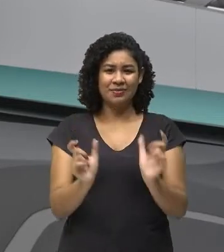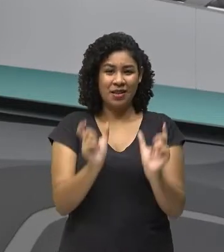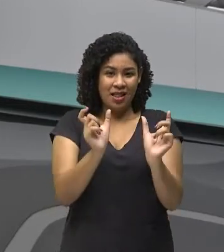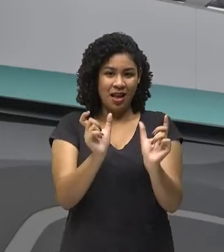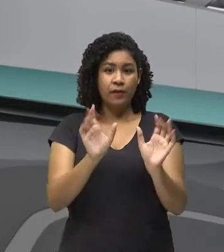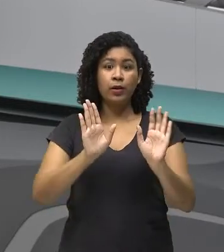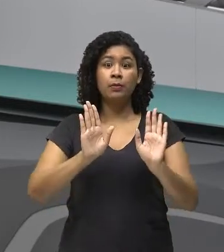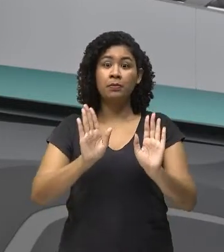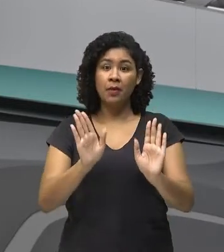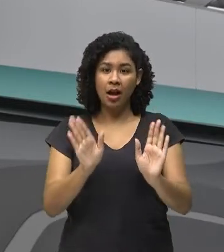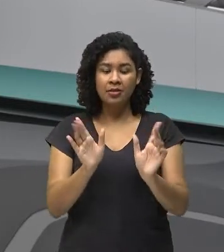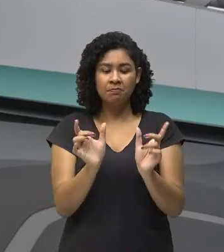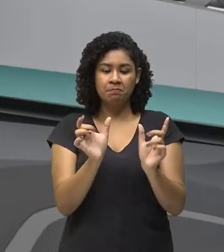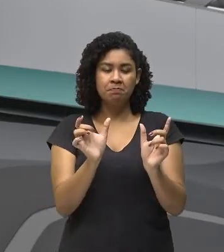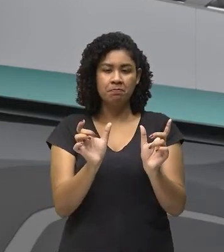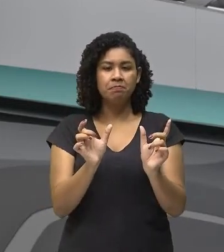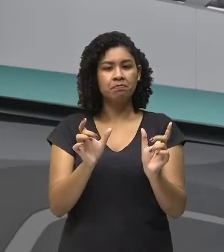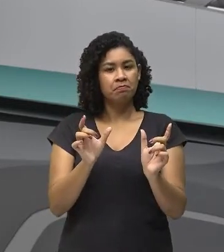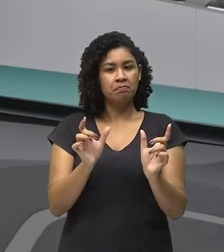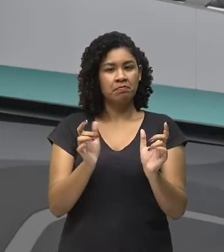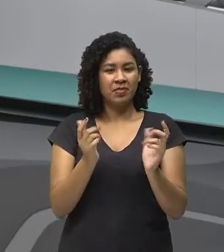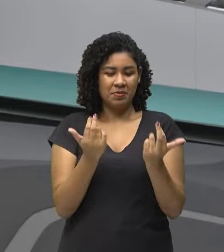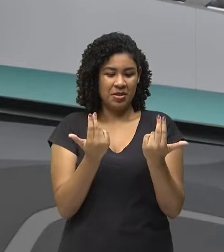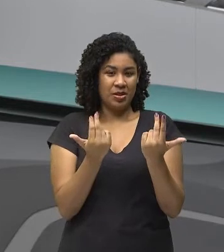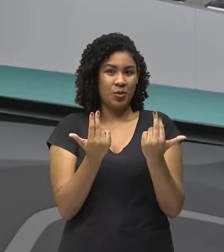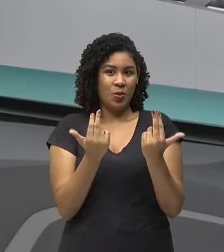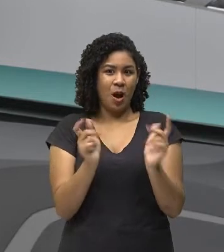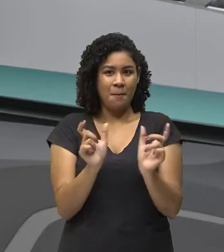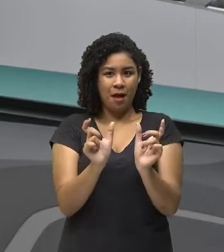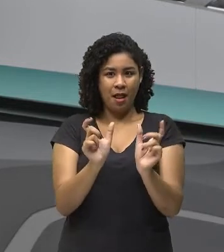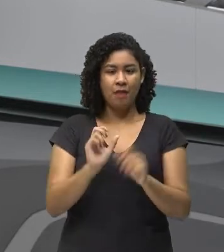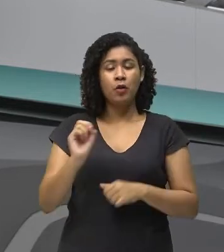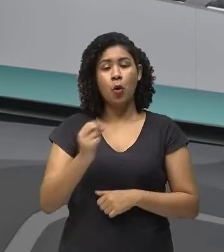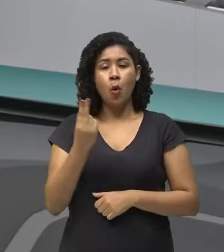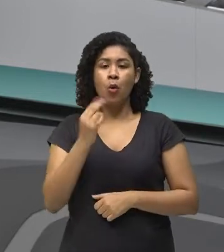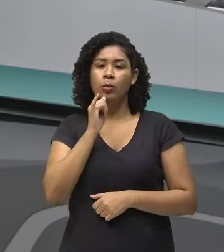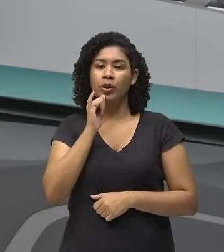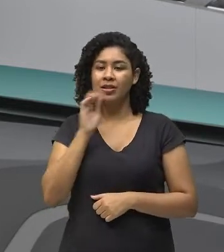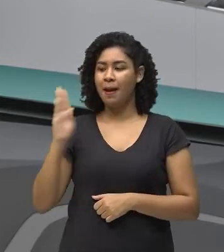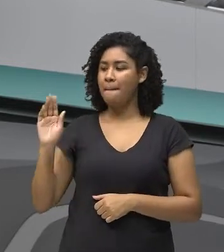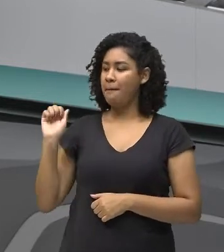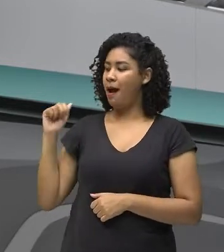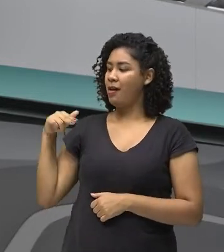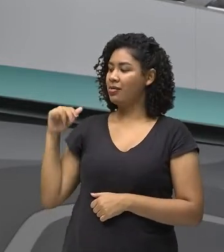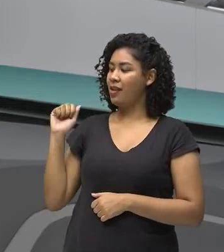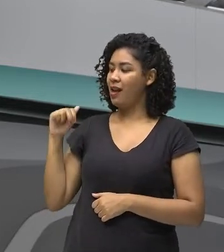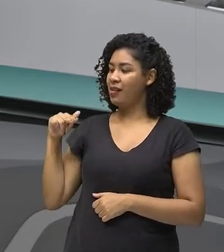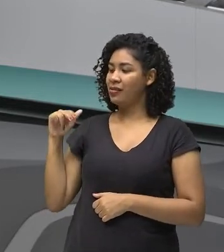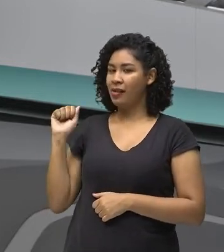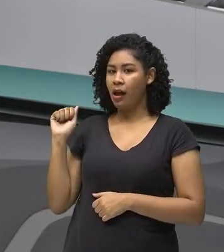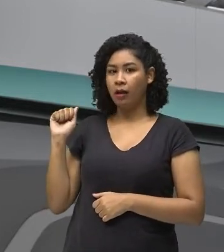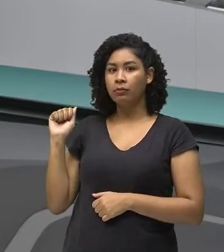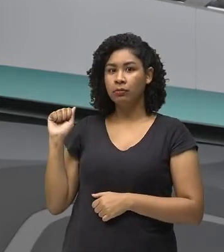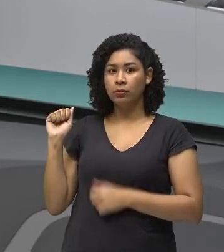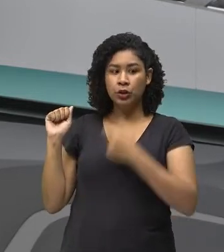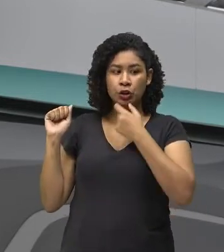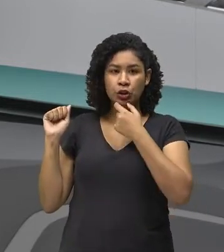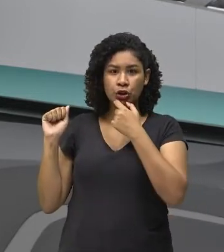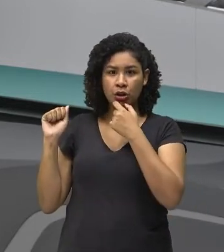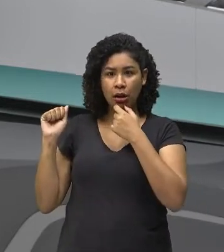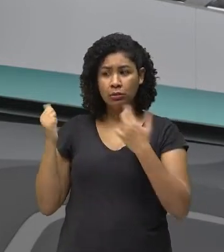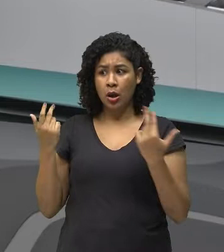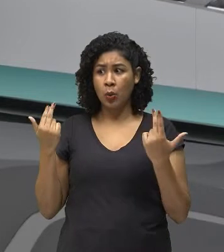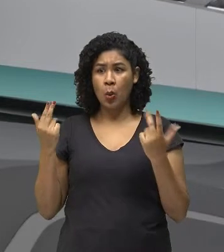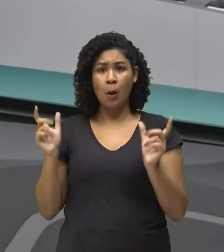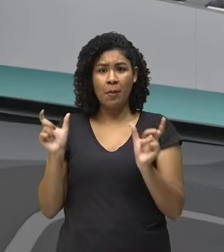mas praticamente toda palavra é igual. A palavra banana, por exemplo, banana é a mesma coisa, escreve igual. Tudo bem? Então,